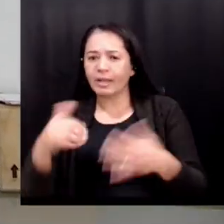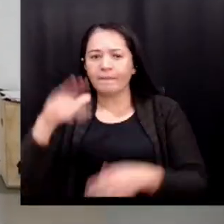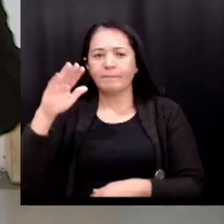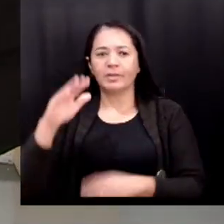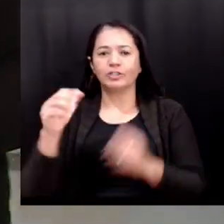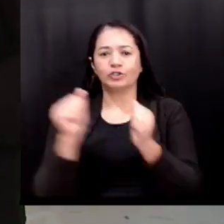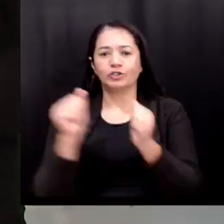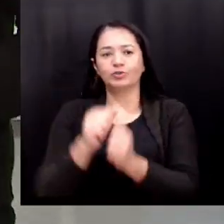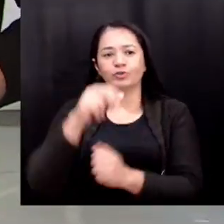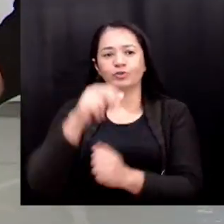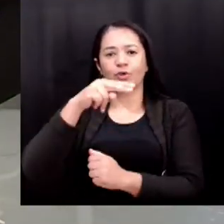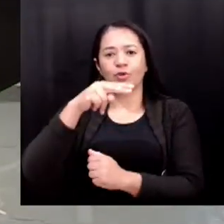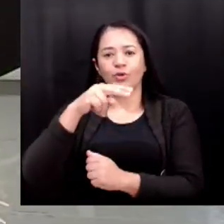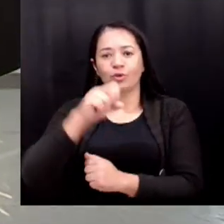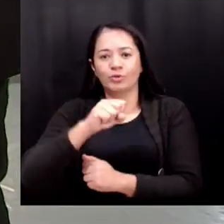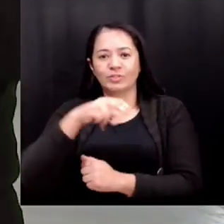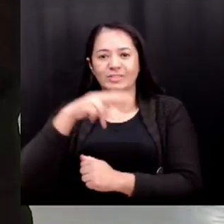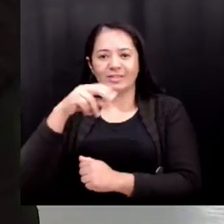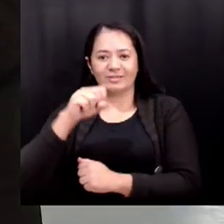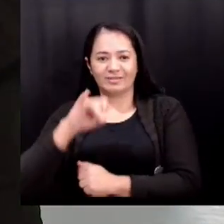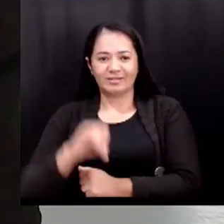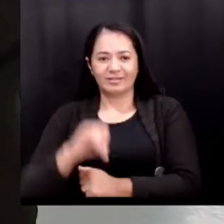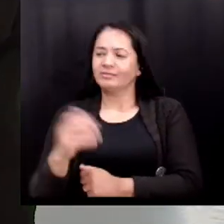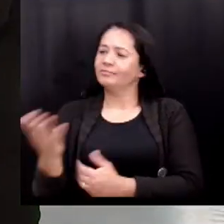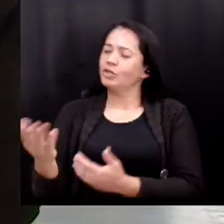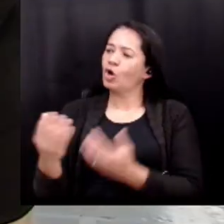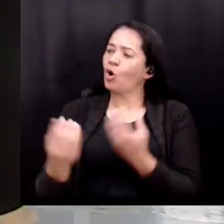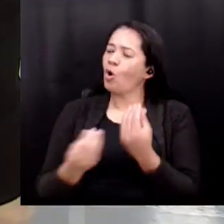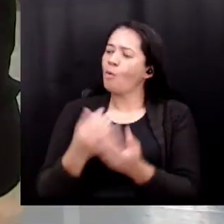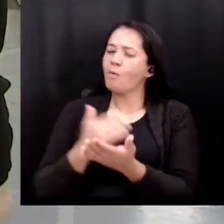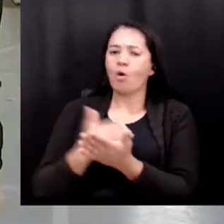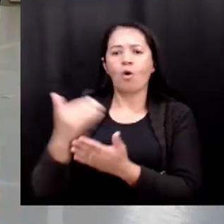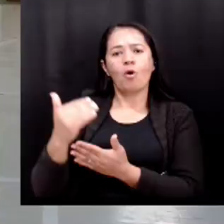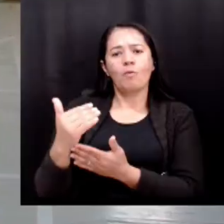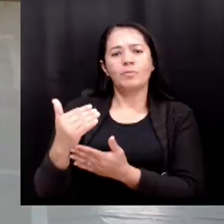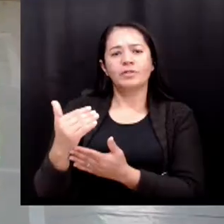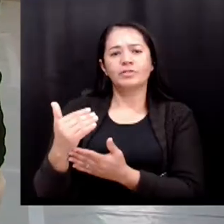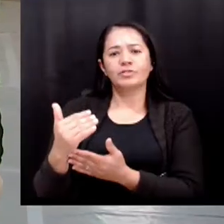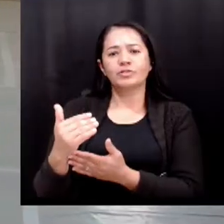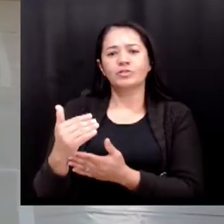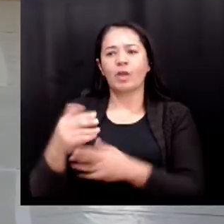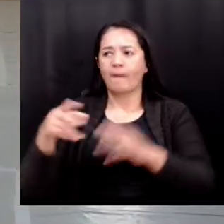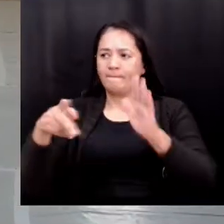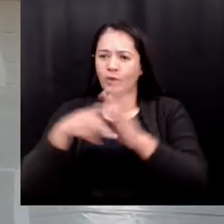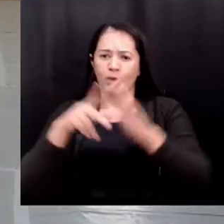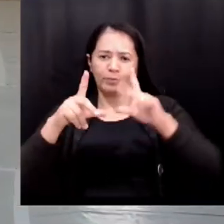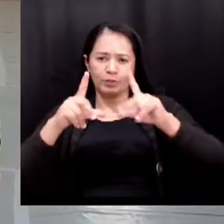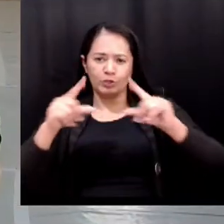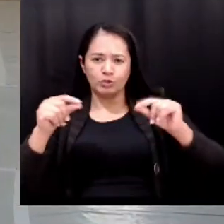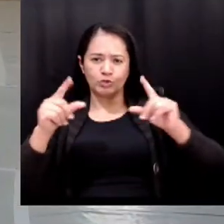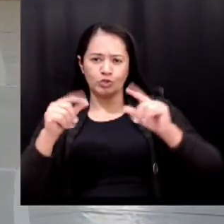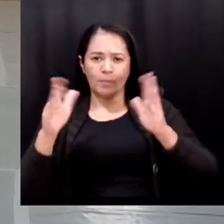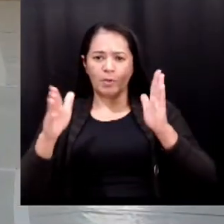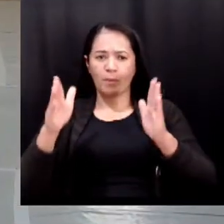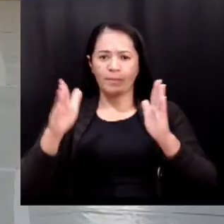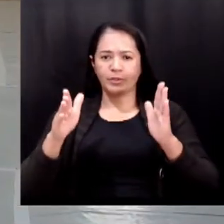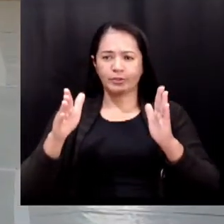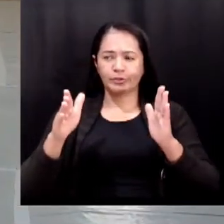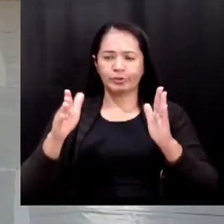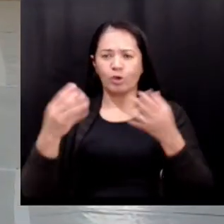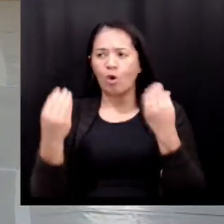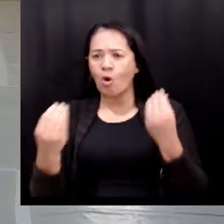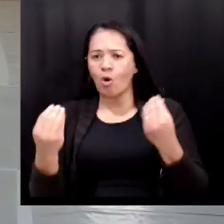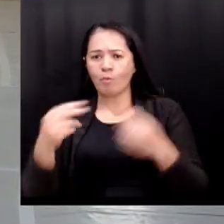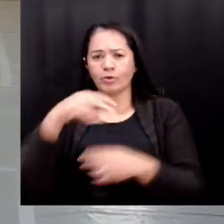Nicolas Piron. Ô Nick, a origem do ninjutsu se remete ao Japão feudal? Foram os ninjas japoneses